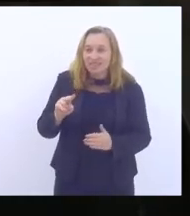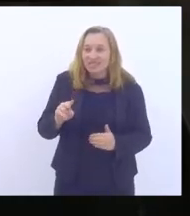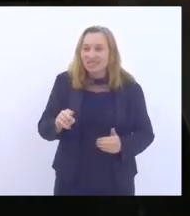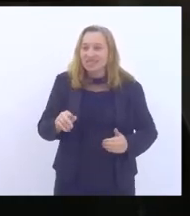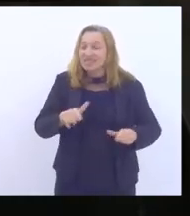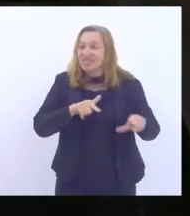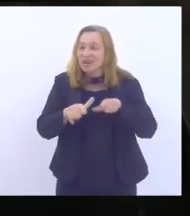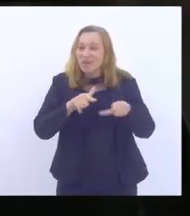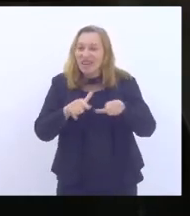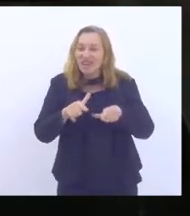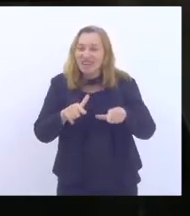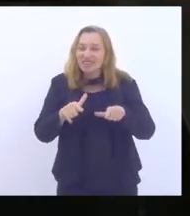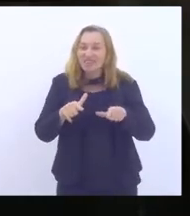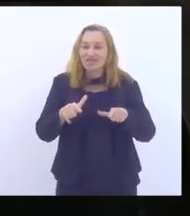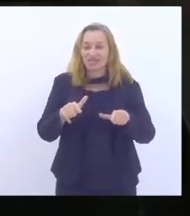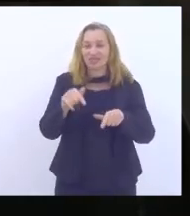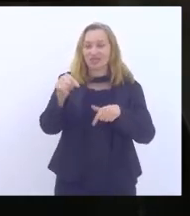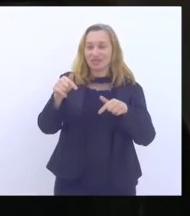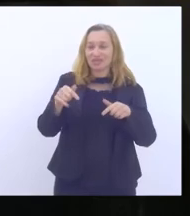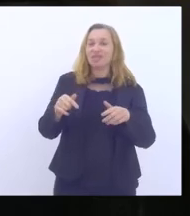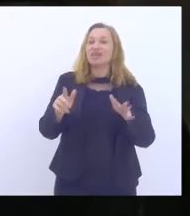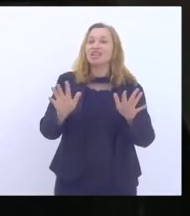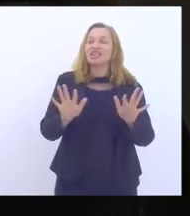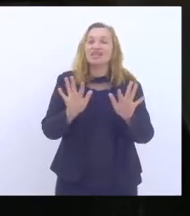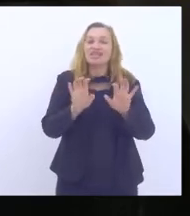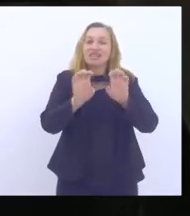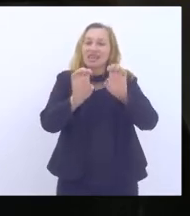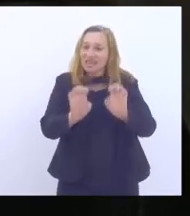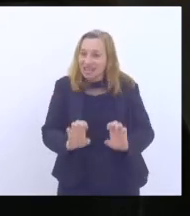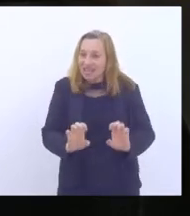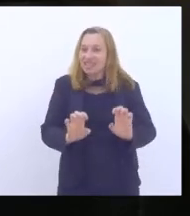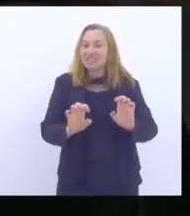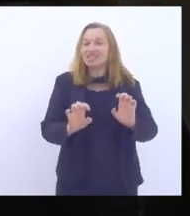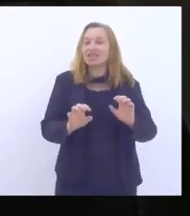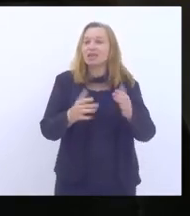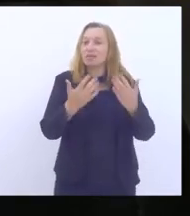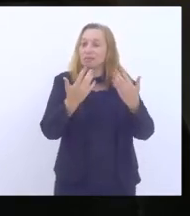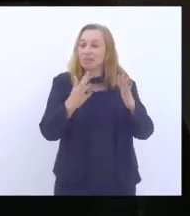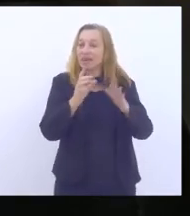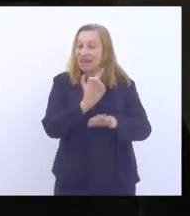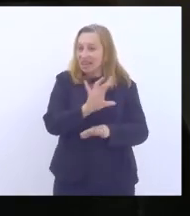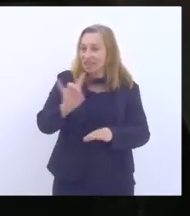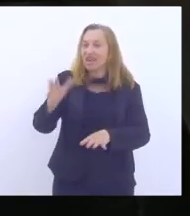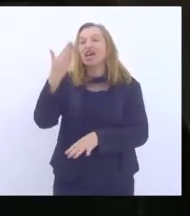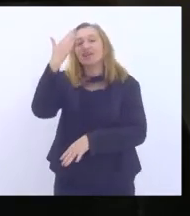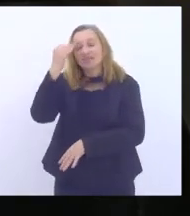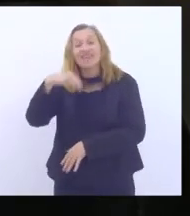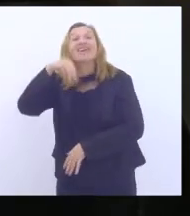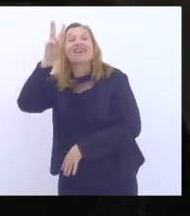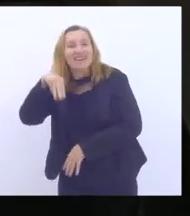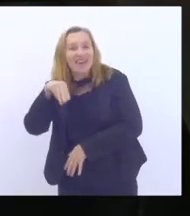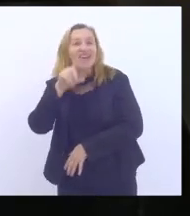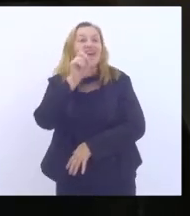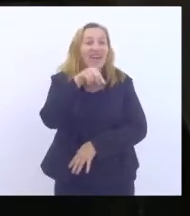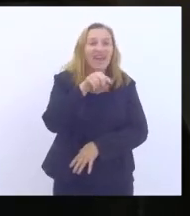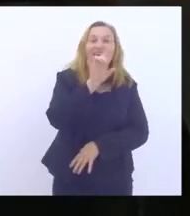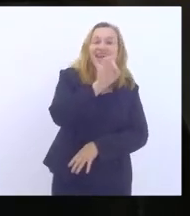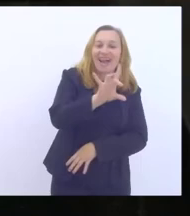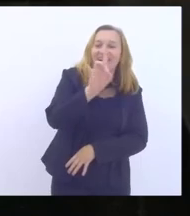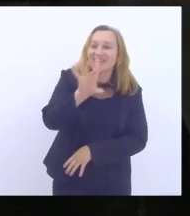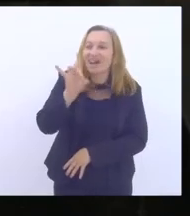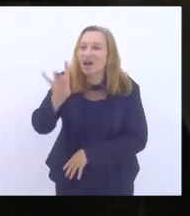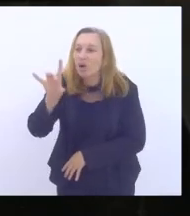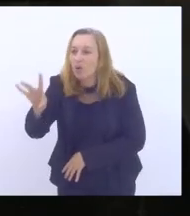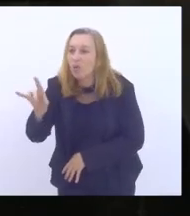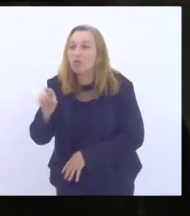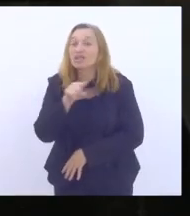Parlamento sendo educada cumprimentando a cada um mas eu sei quem é quem eu sei o que